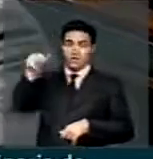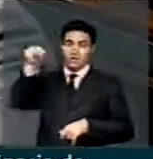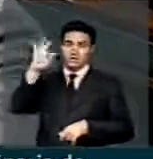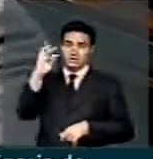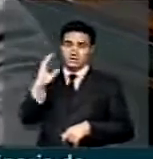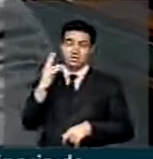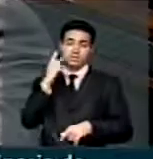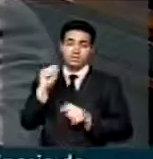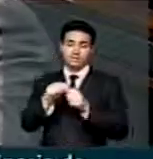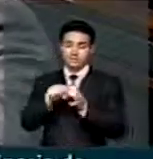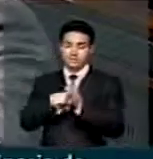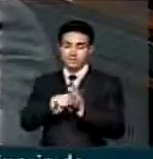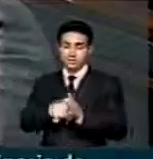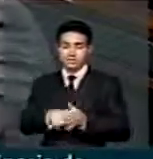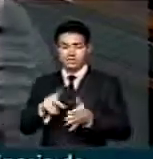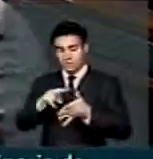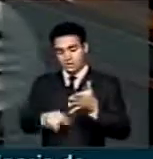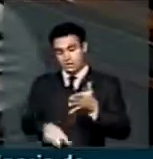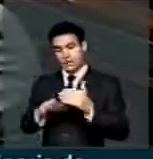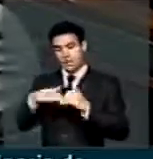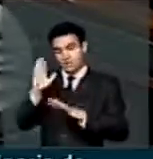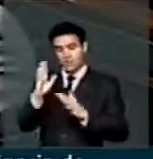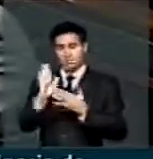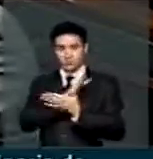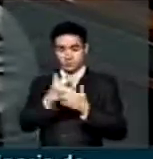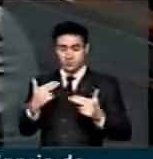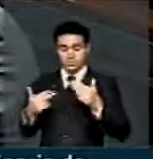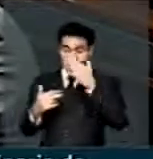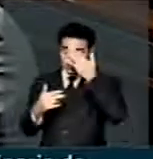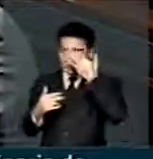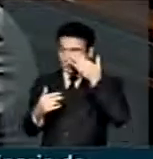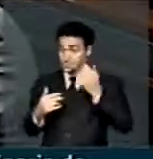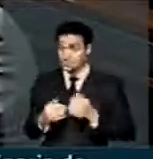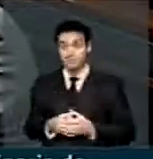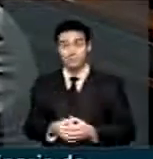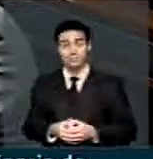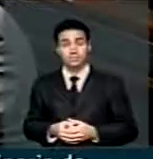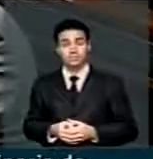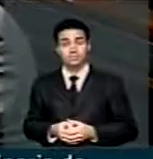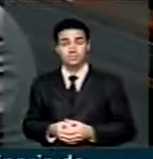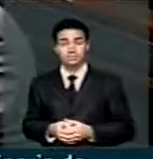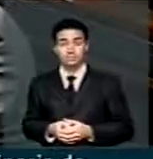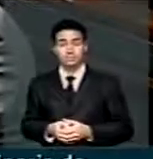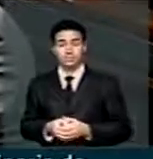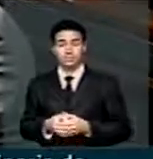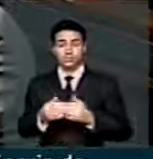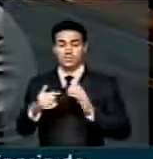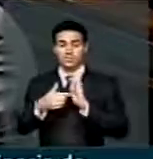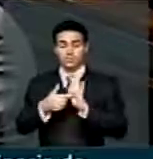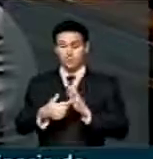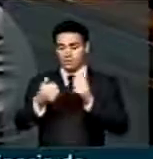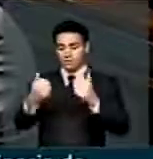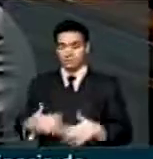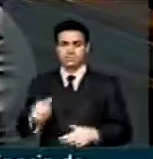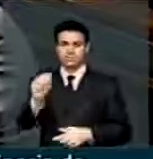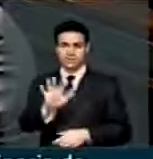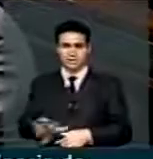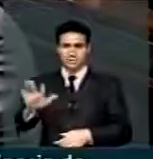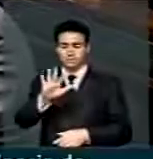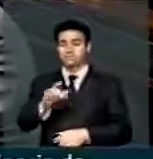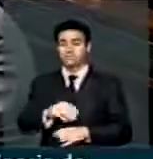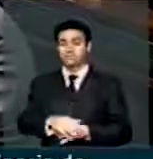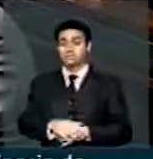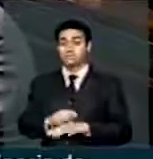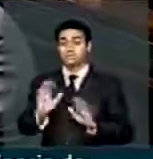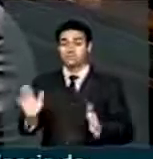esse caso. Queria ler mais algumas coisas aqui, presidente, de uma forma geral. Depois do vazamento